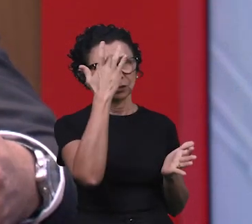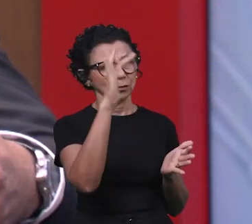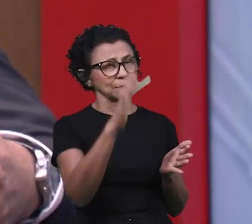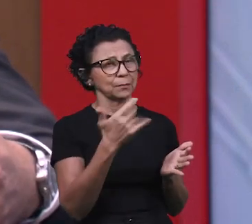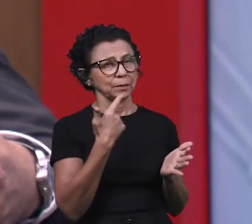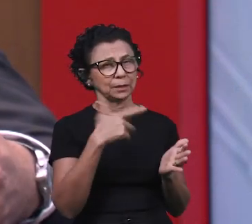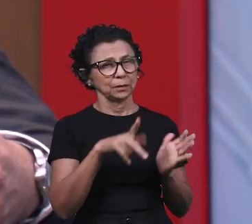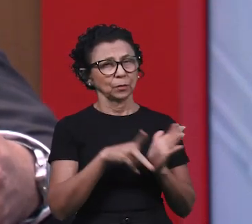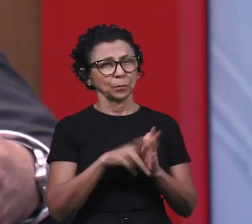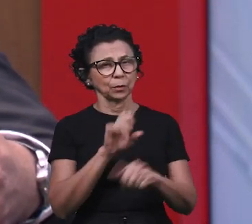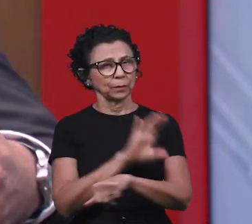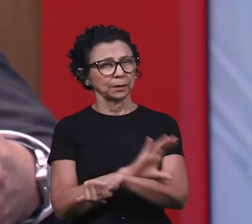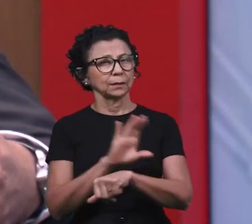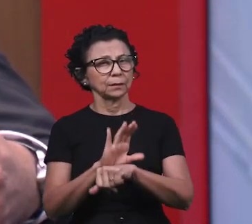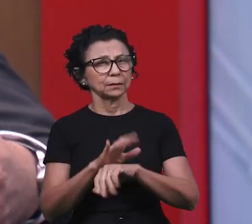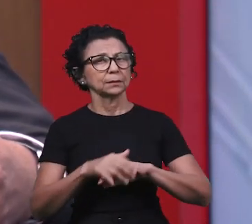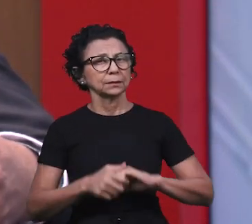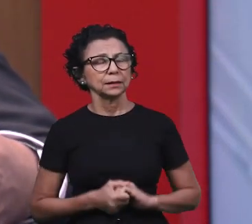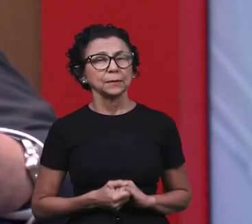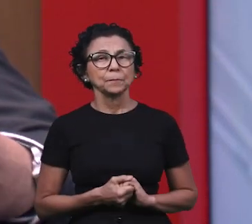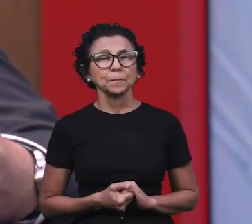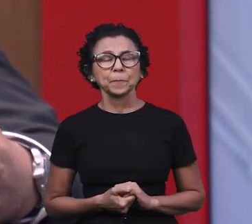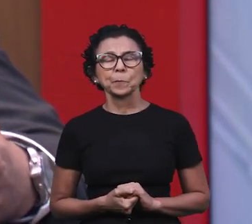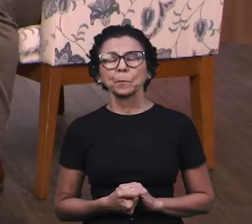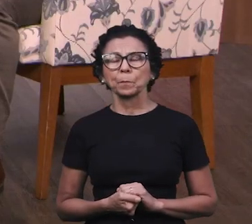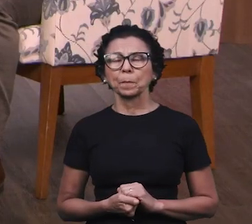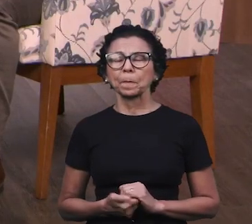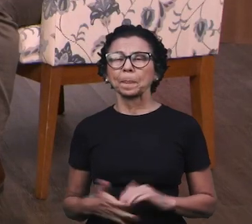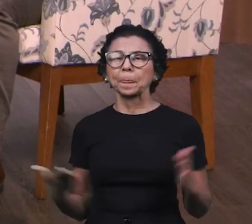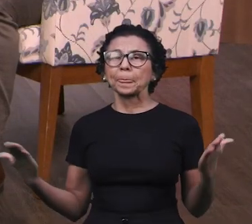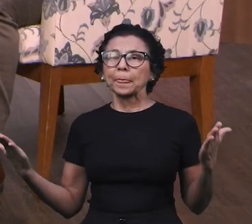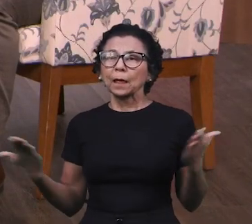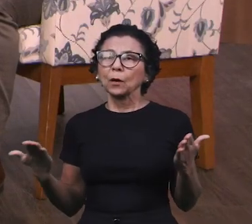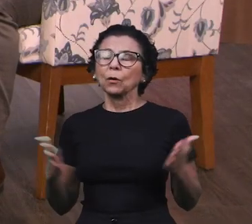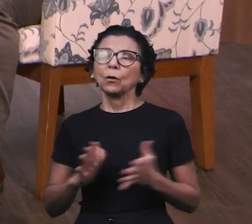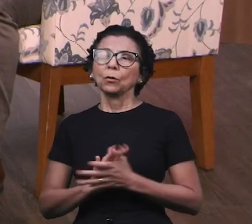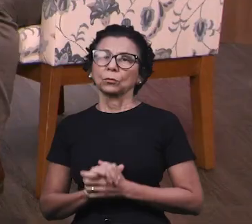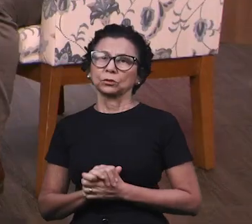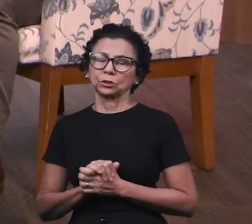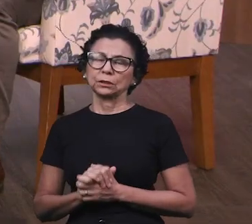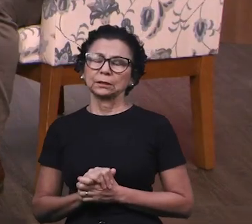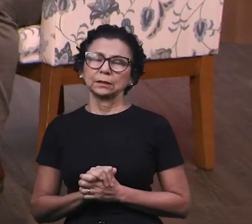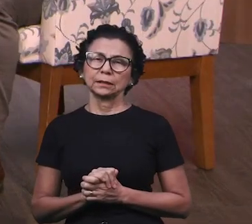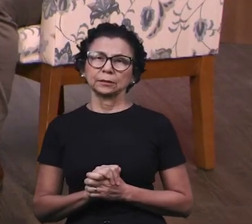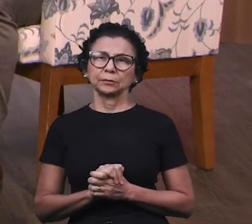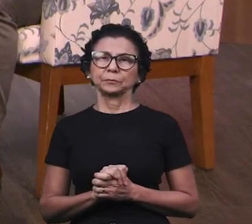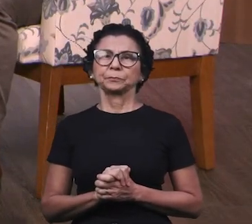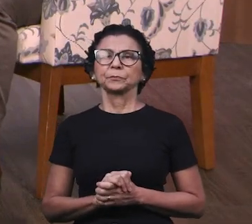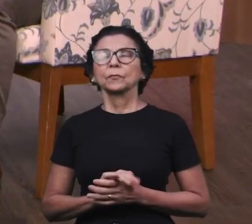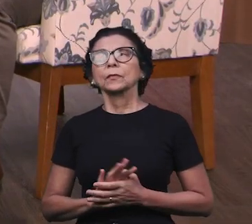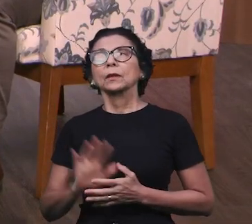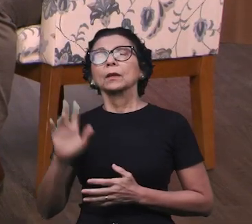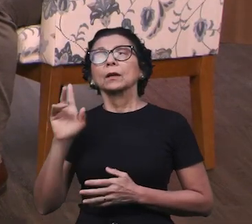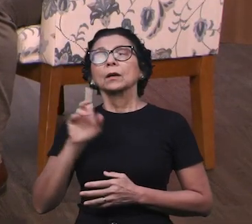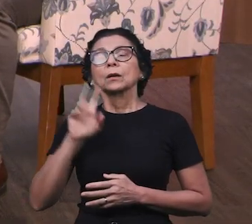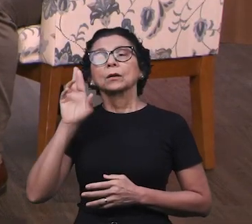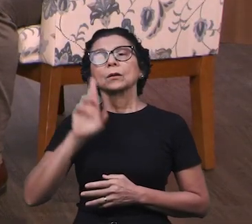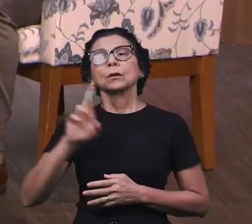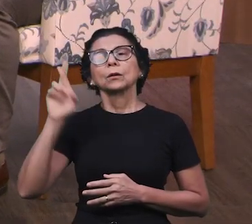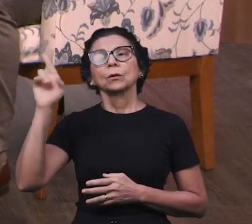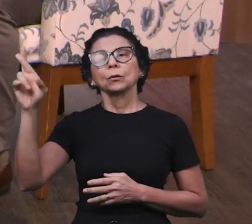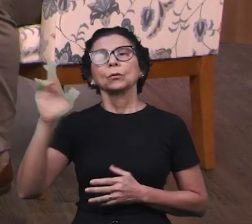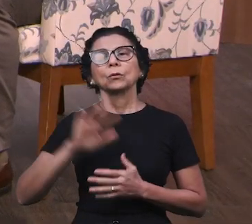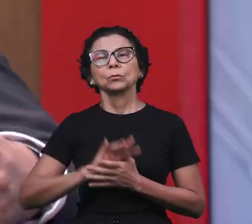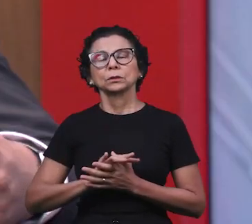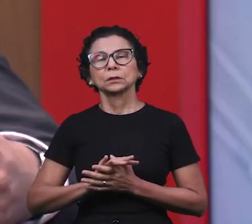Senhor se revele, nós precisamos do intérprete, né, pastor? Exato. É por isso que existe o culto, existem os louvores, existe a mensagem. Tudo